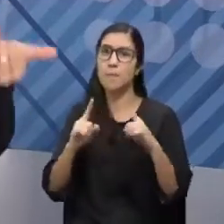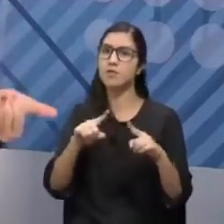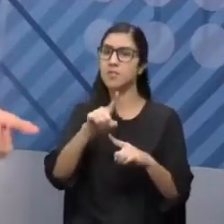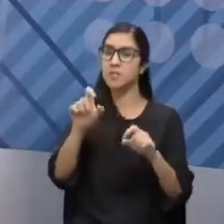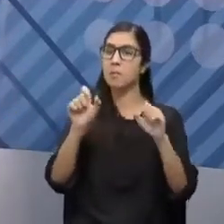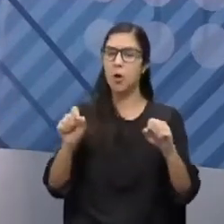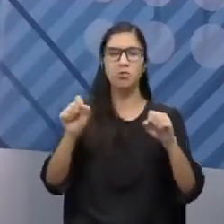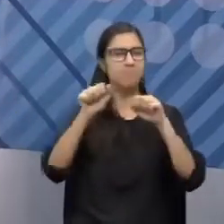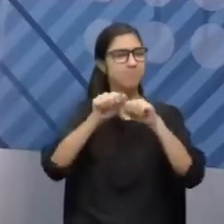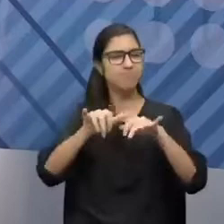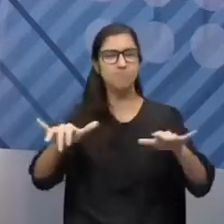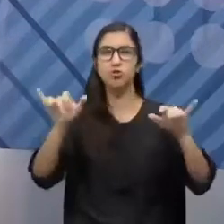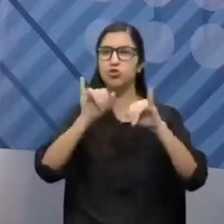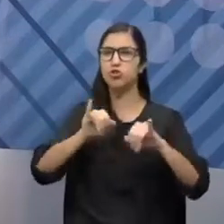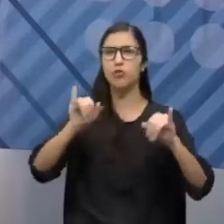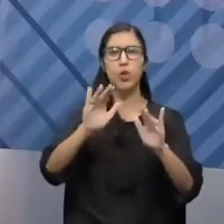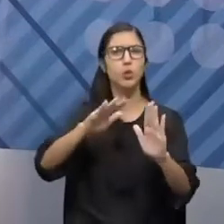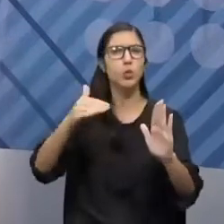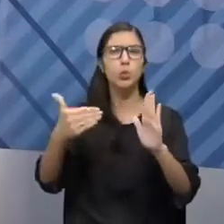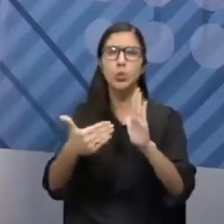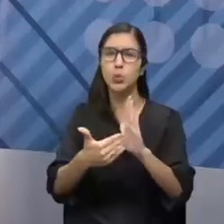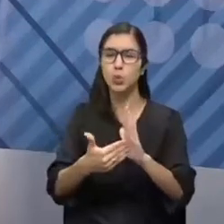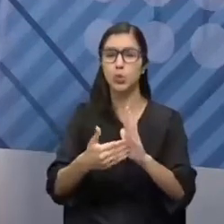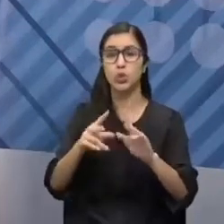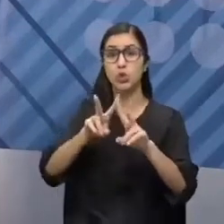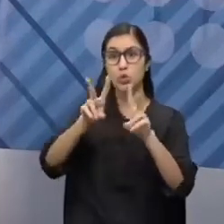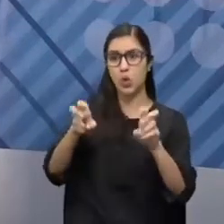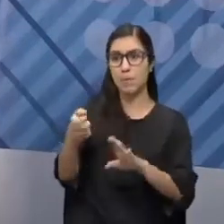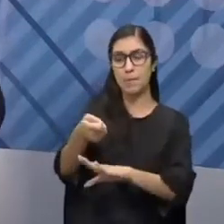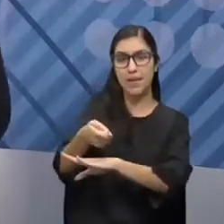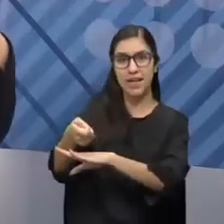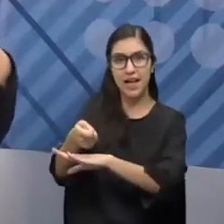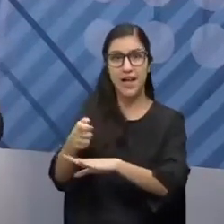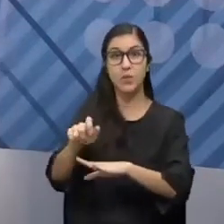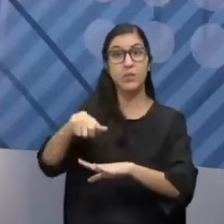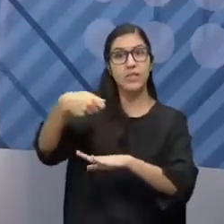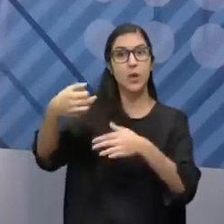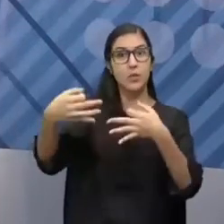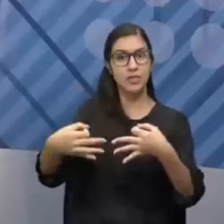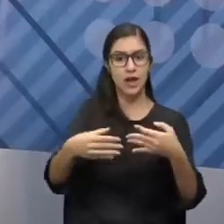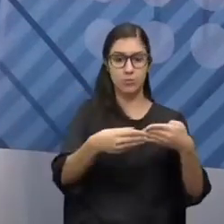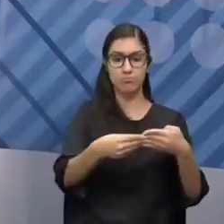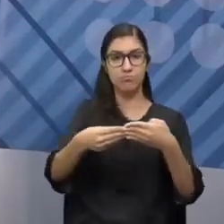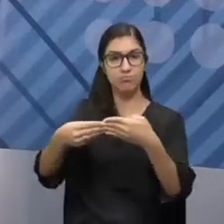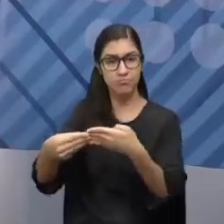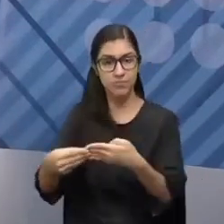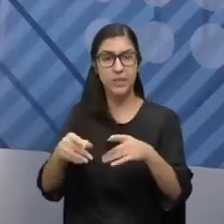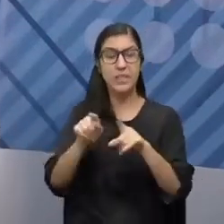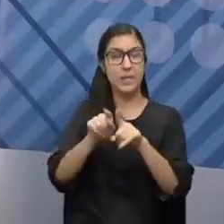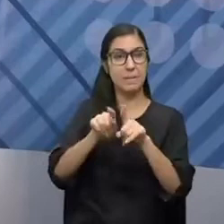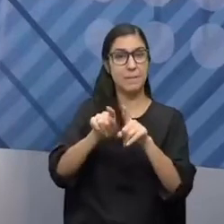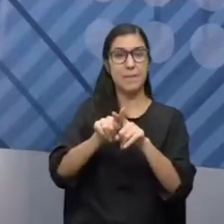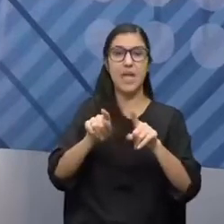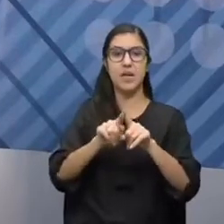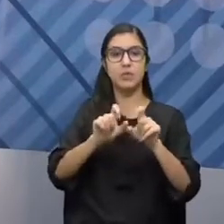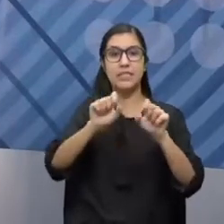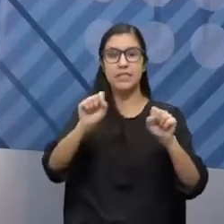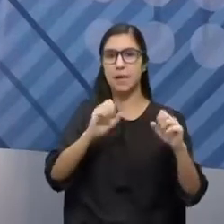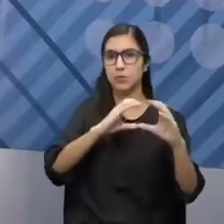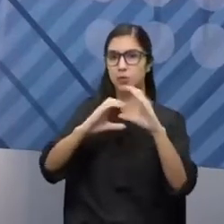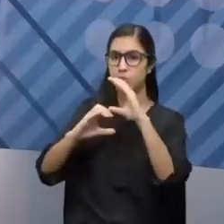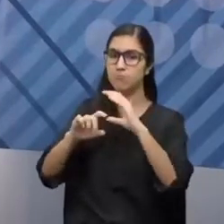possam divulgar tudo que vocês aprenderam sobre a bengala, sobre o sinal correto, sobre os sistemas de comunicação, para que a gente